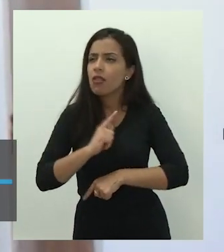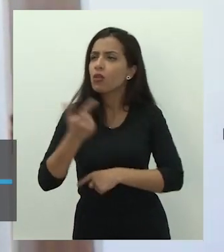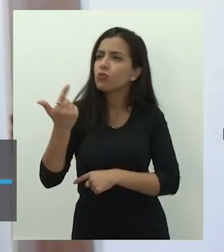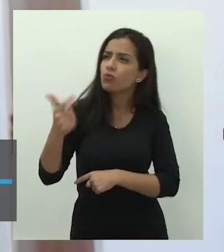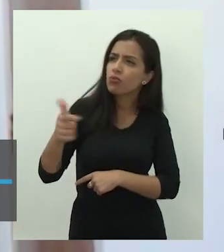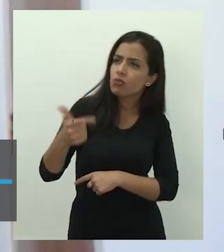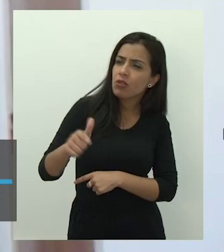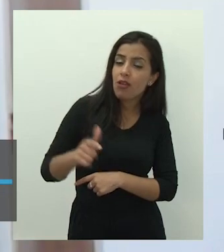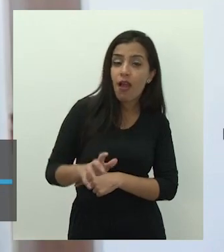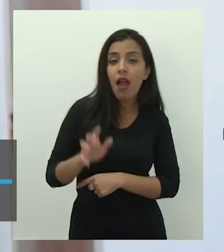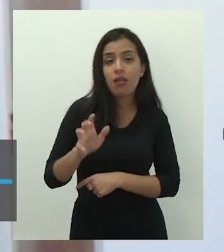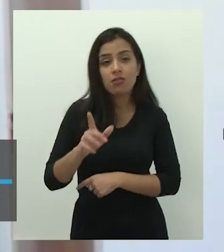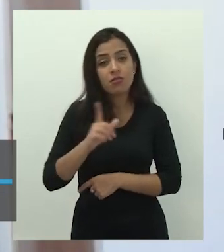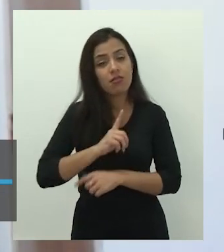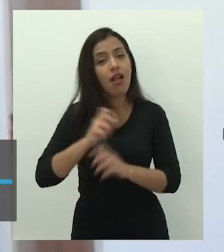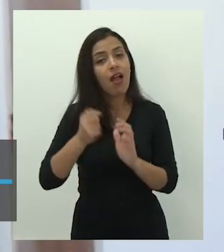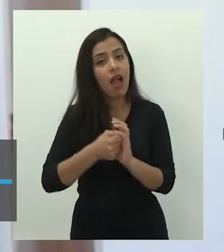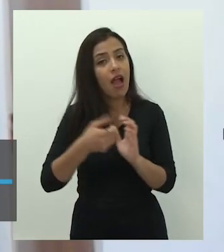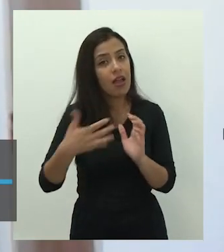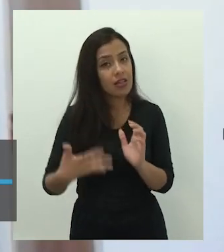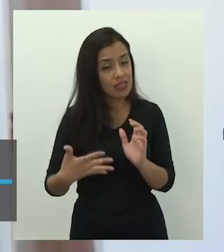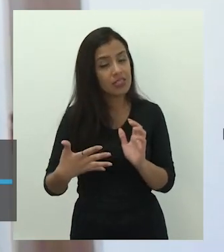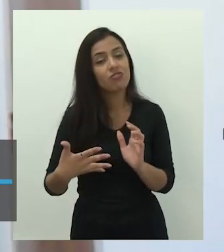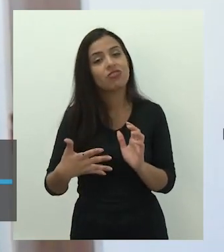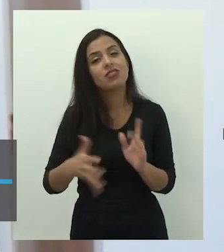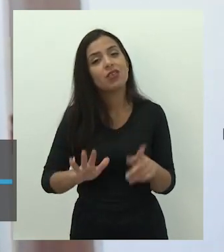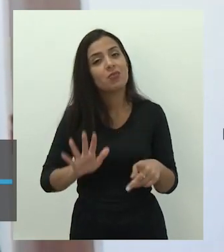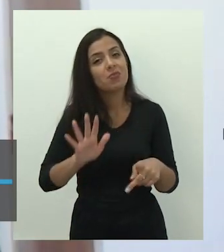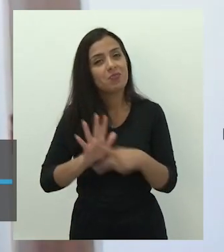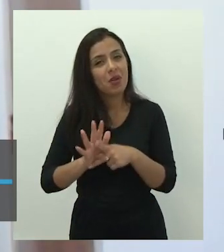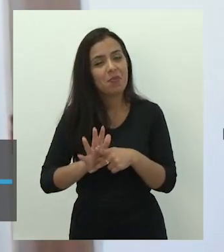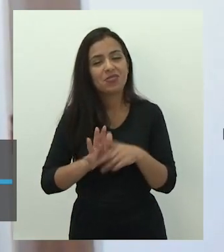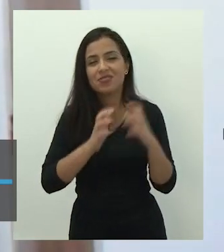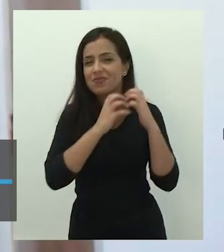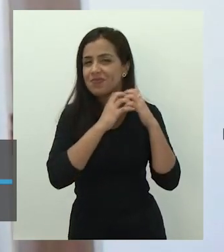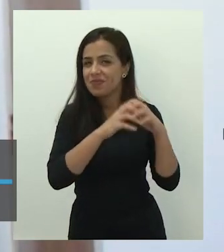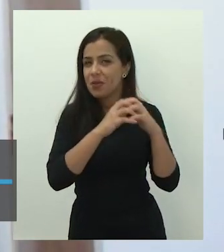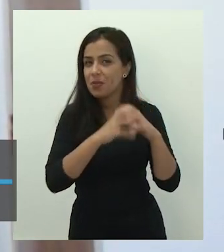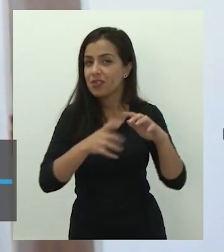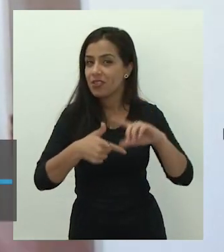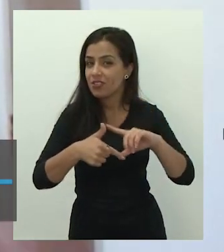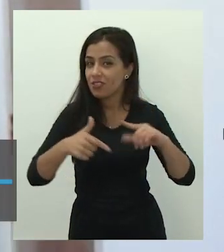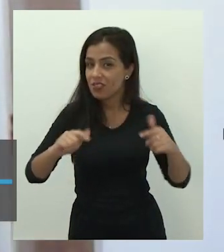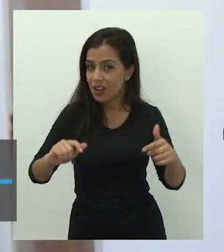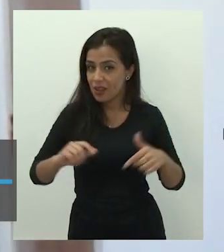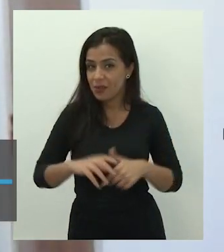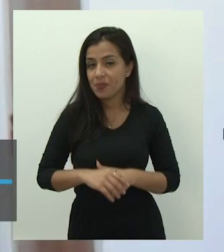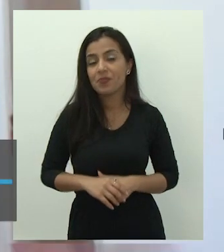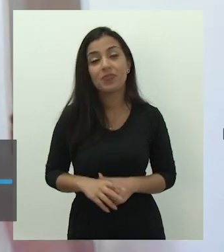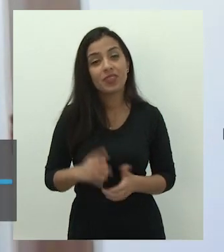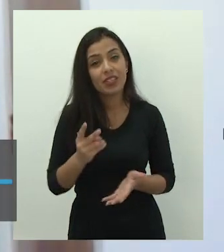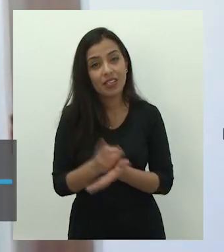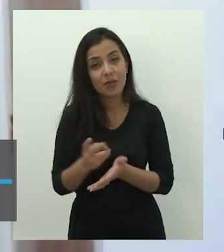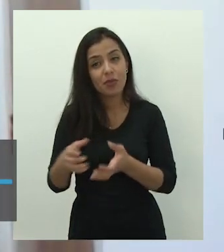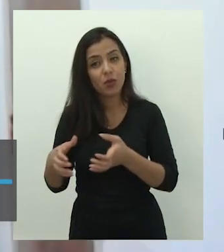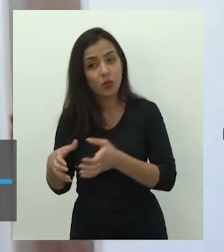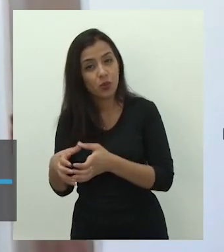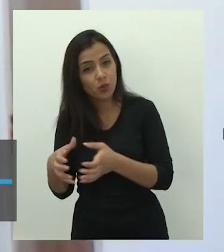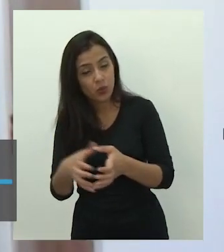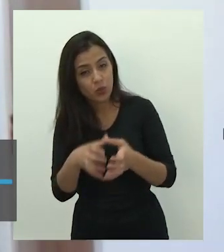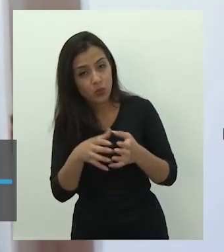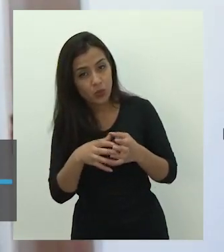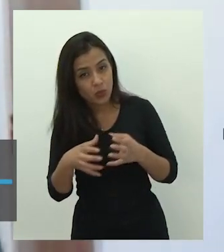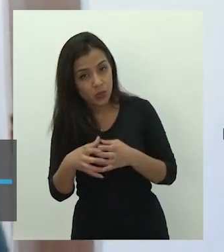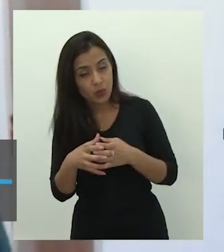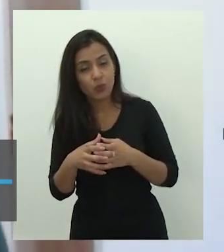gente está trabalhando as características do pensamento algébrico, não desassociadas, sempre em grupo, um pouco mais